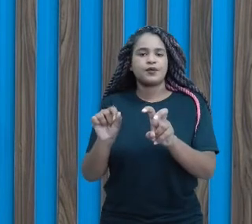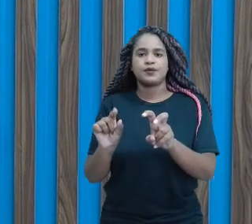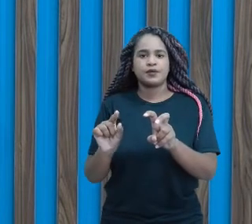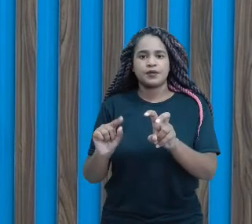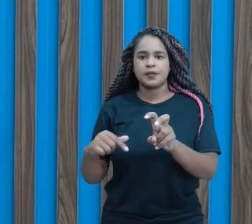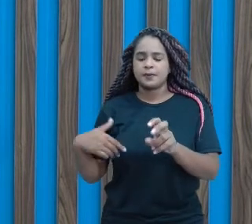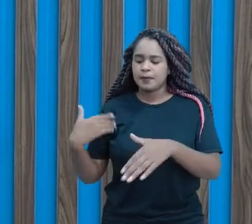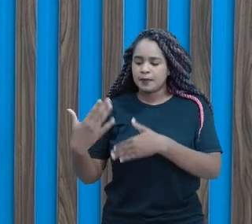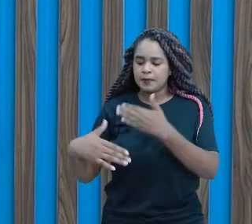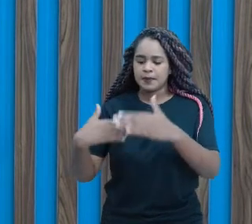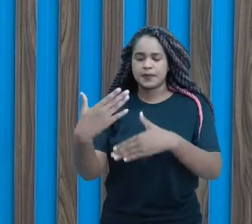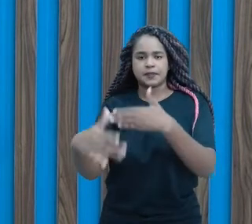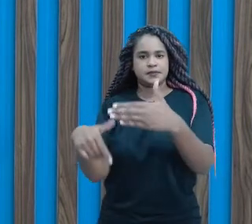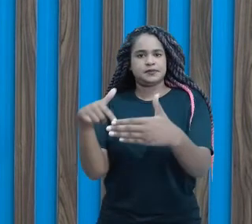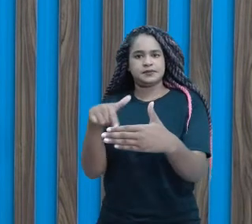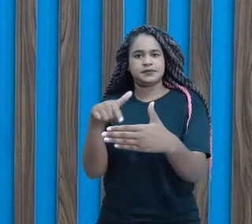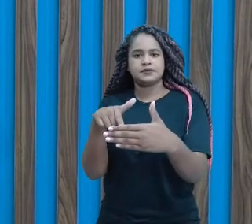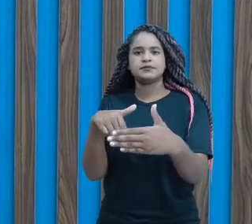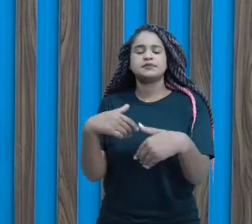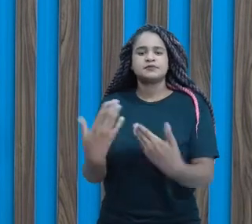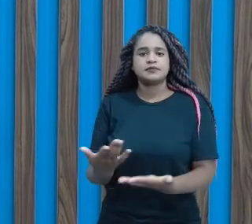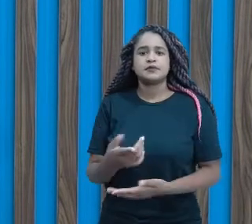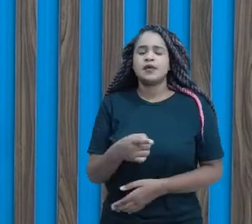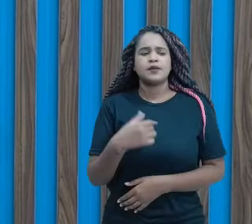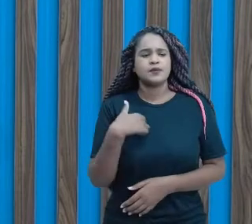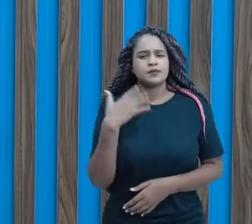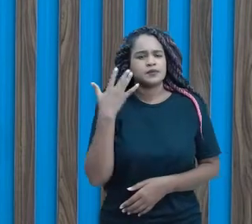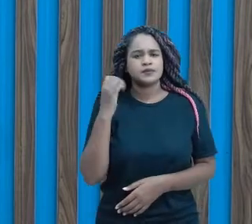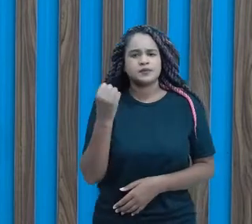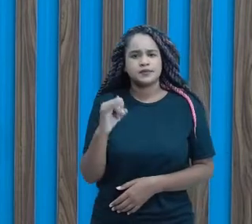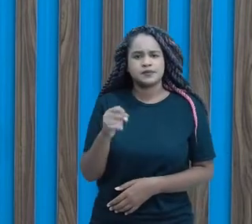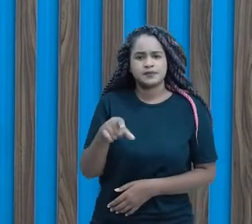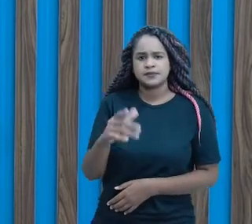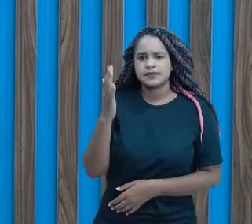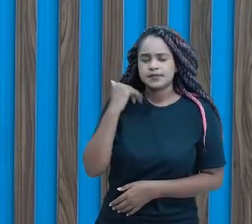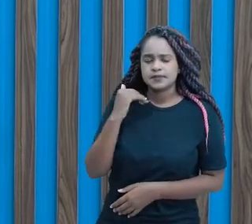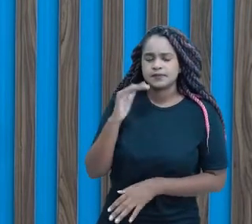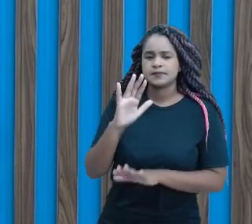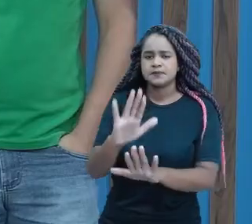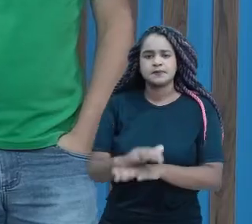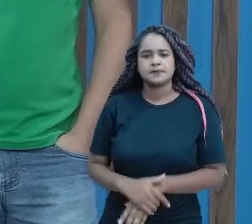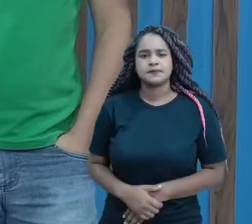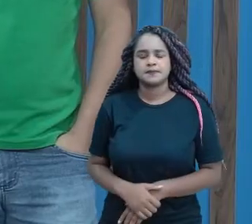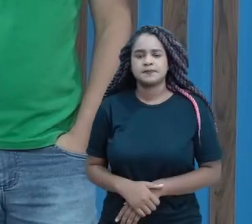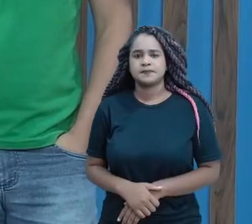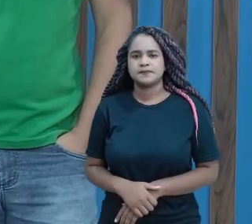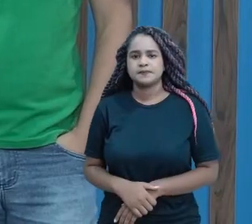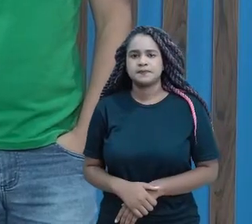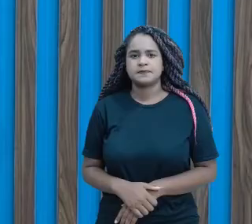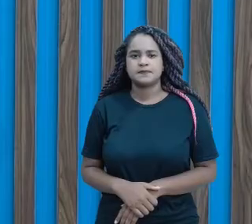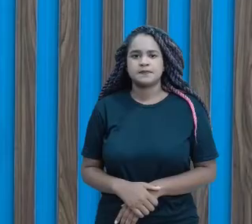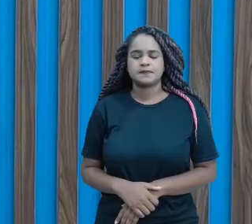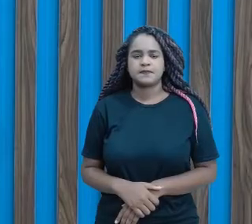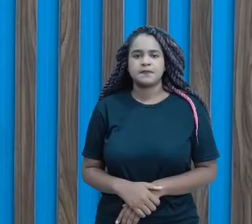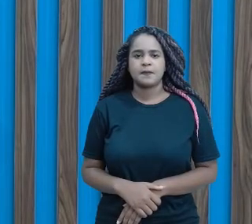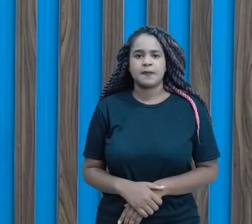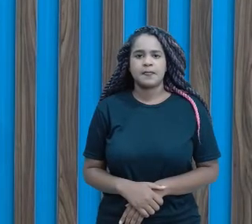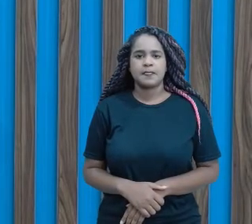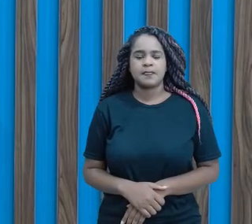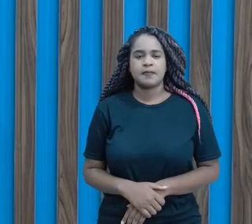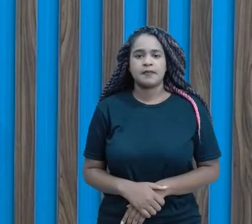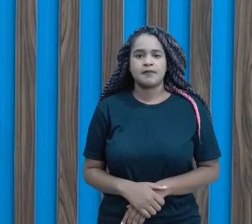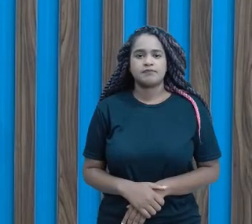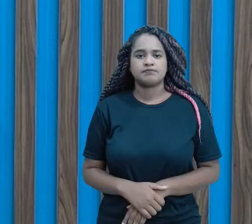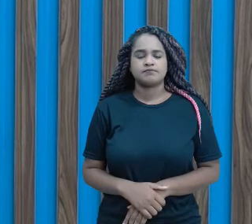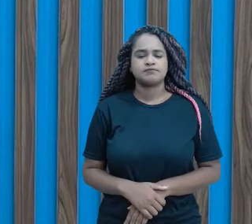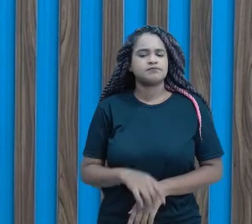questão. Então, não sei se o senhor sabia, professor Henrique, mas há quem diga, inclusive, que na época,